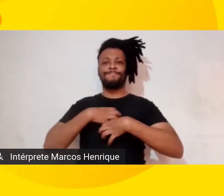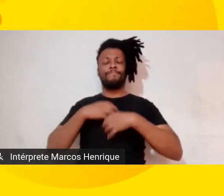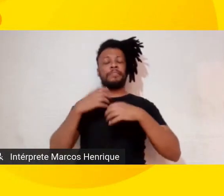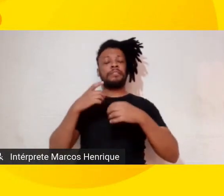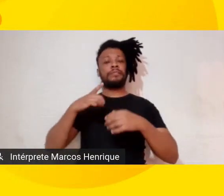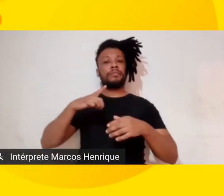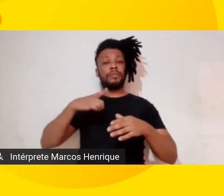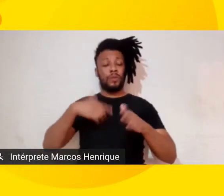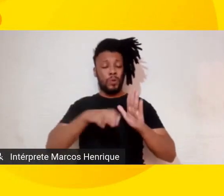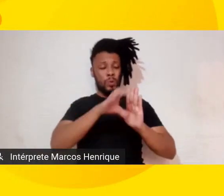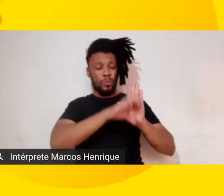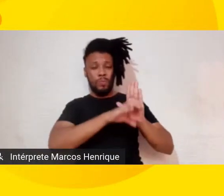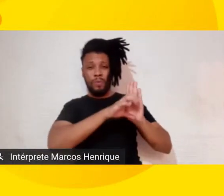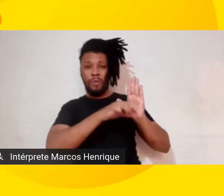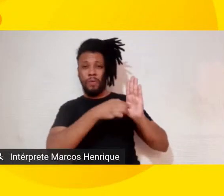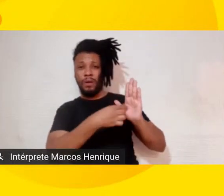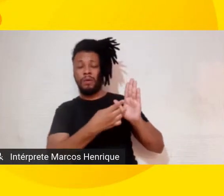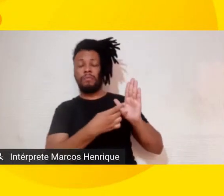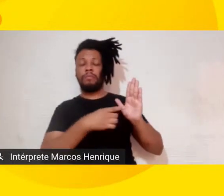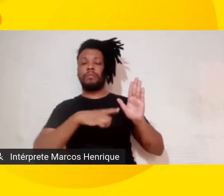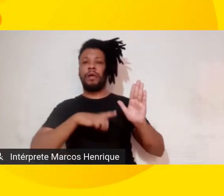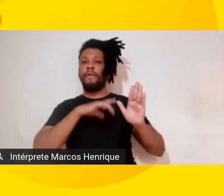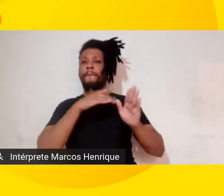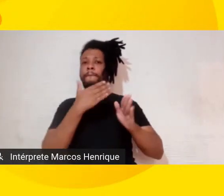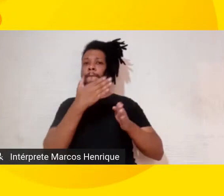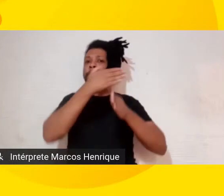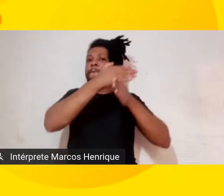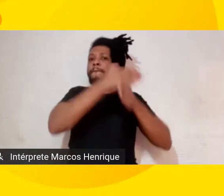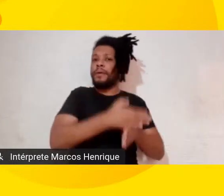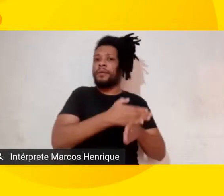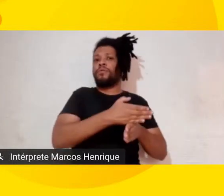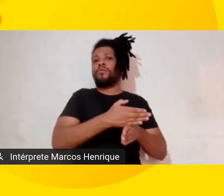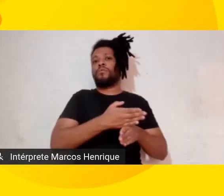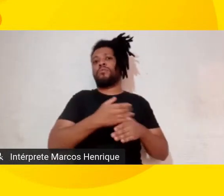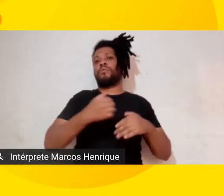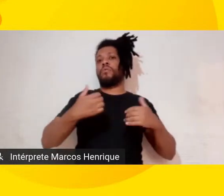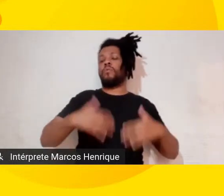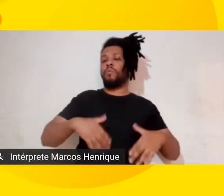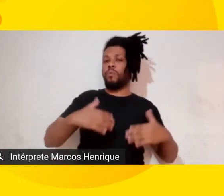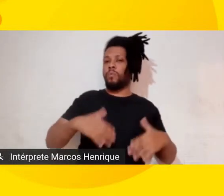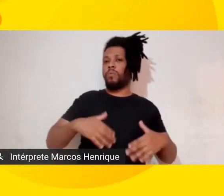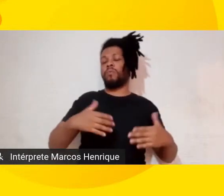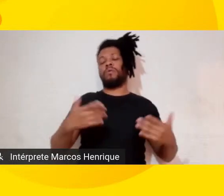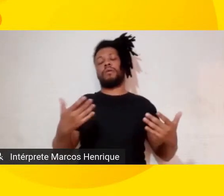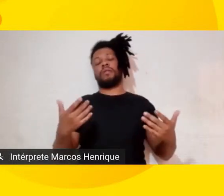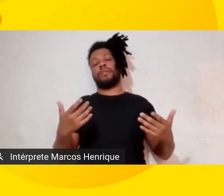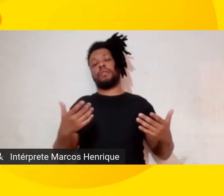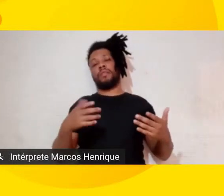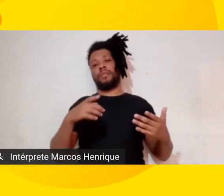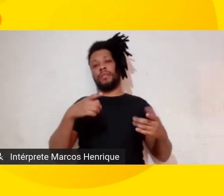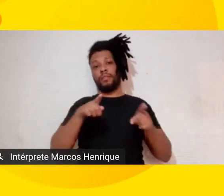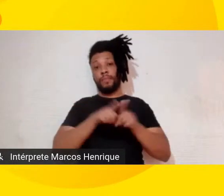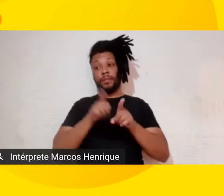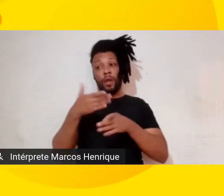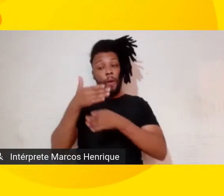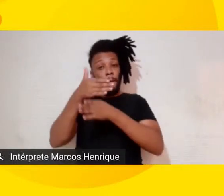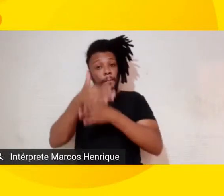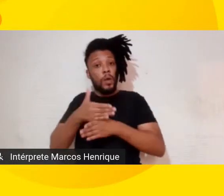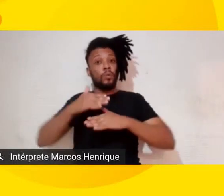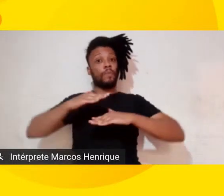meu currículo, isso tem um peso muito grande, tem um peso, inclusive, na minha carreira